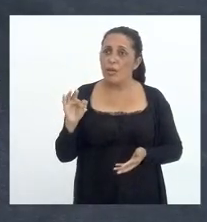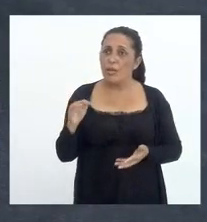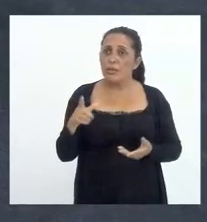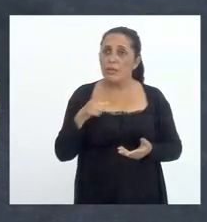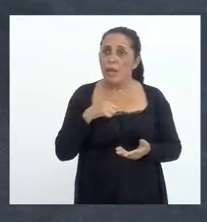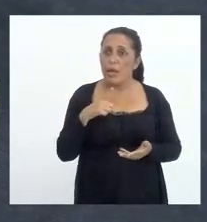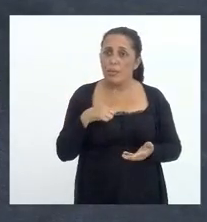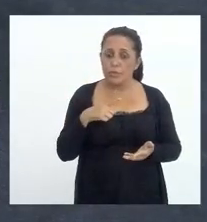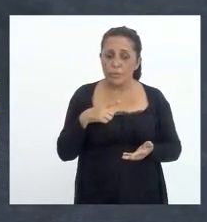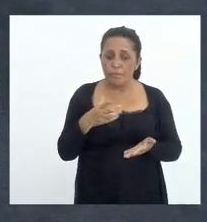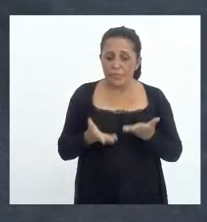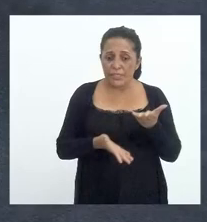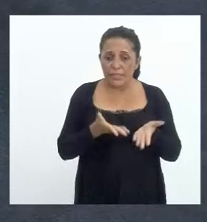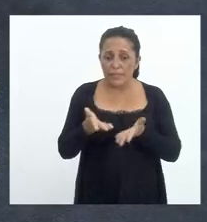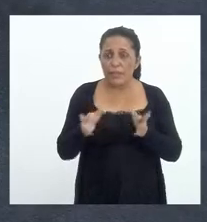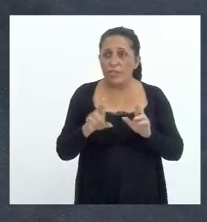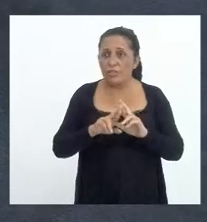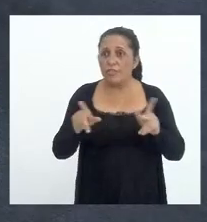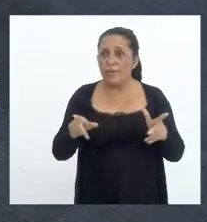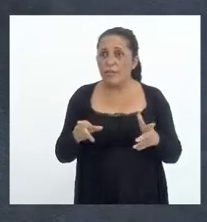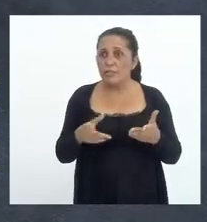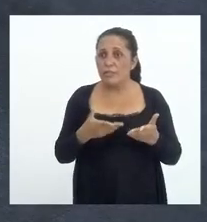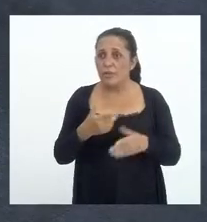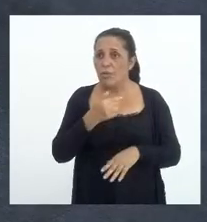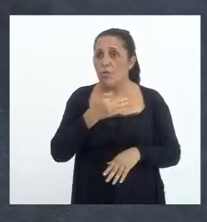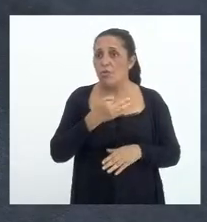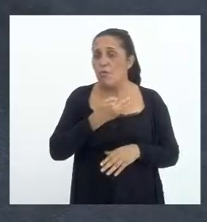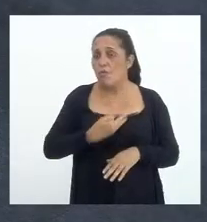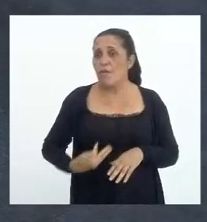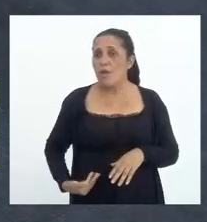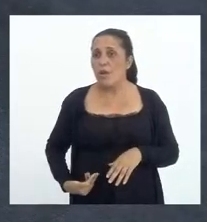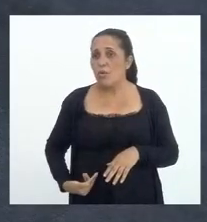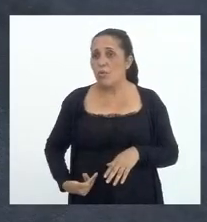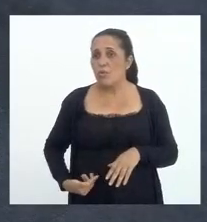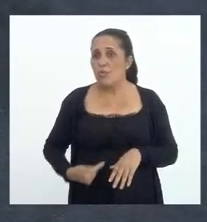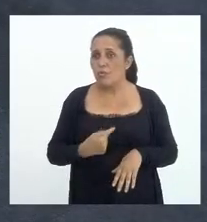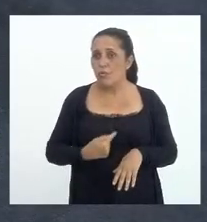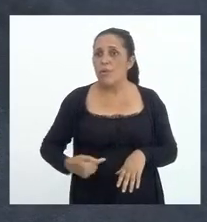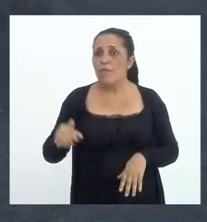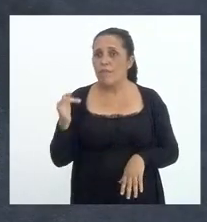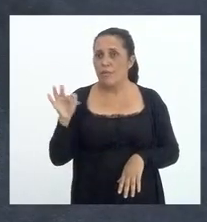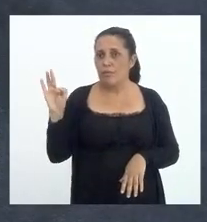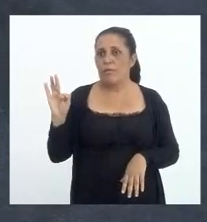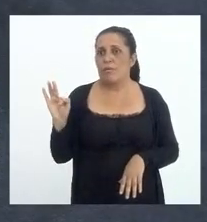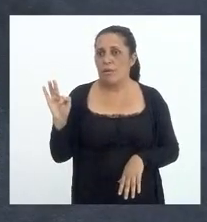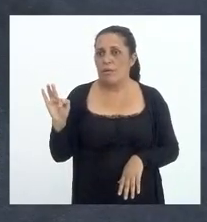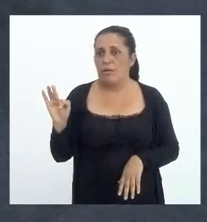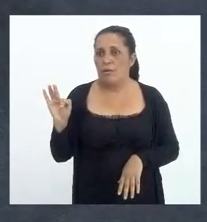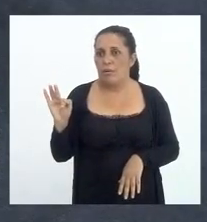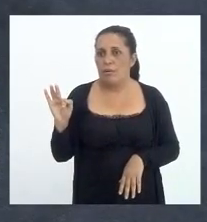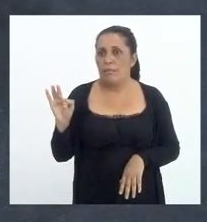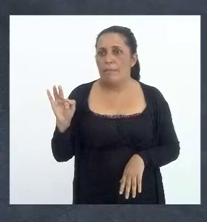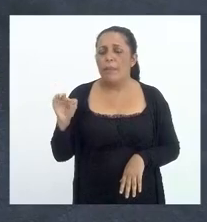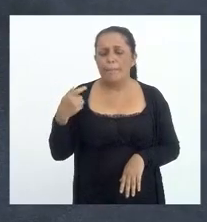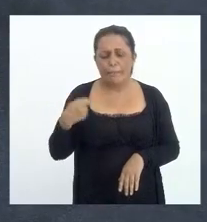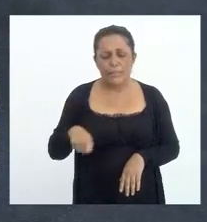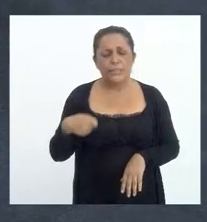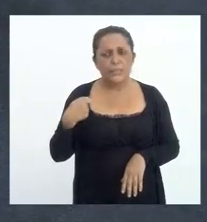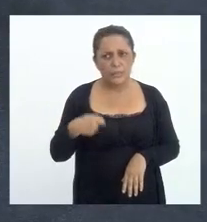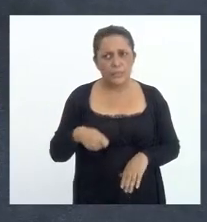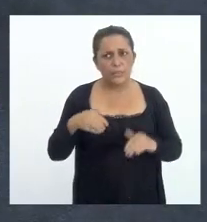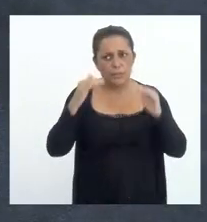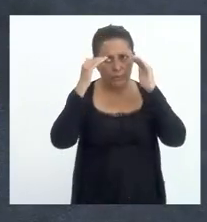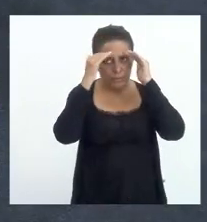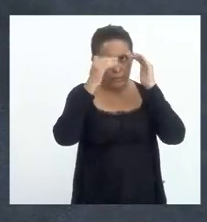forma diferente da que foi tratada no governo federal? No mínimo, ele tem que aceitar as regras que